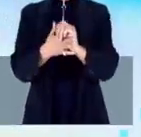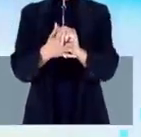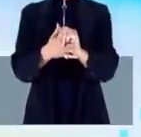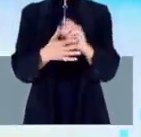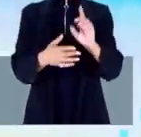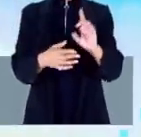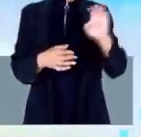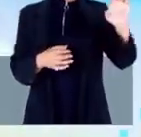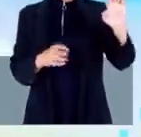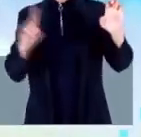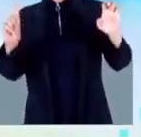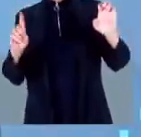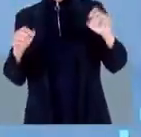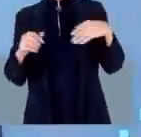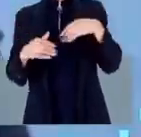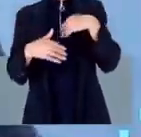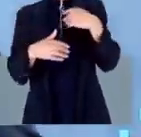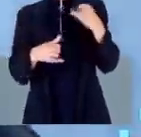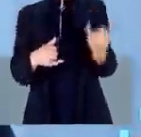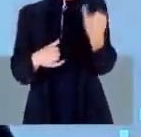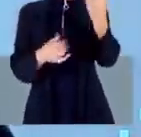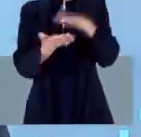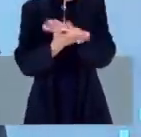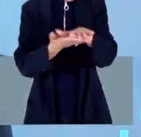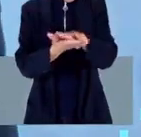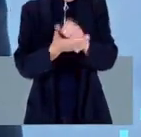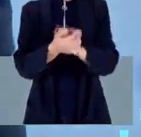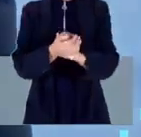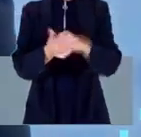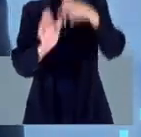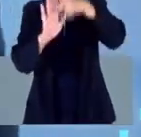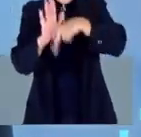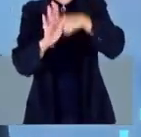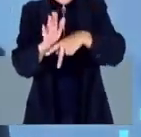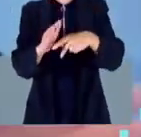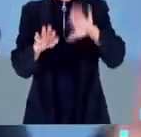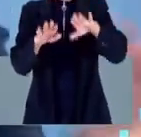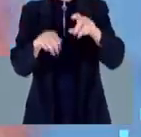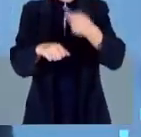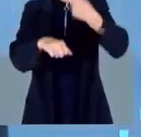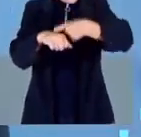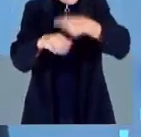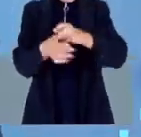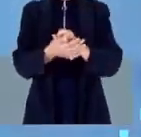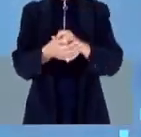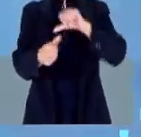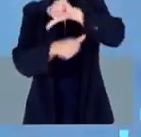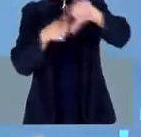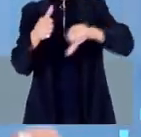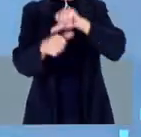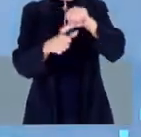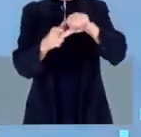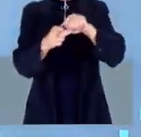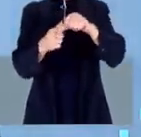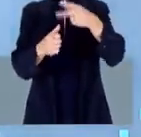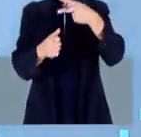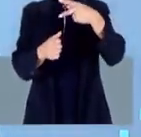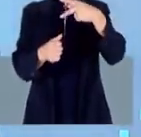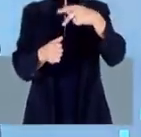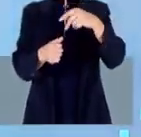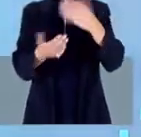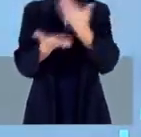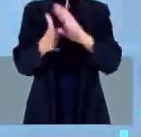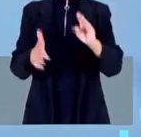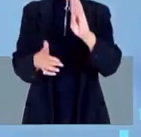de esquerda ou se a direita o projeto às vezes chegou até complexo até rigoroso como foi a reforma da Previdência tava lá acabar com